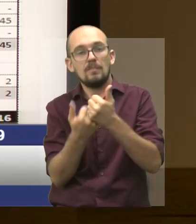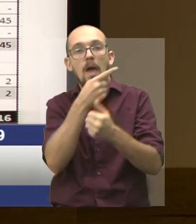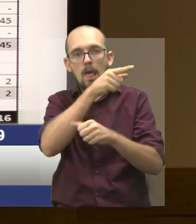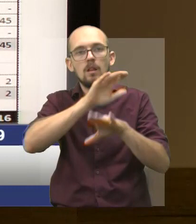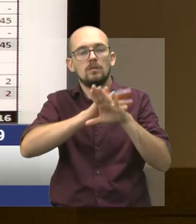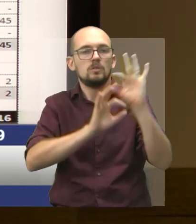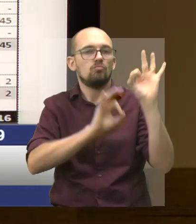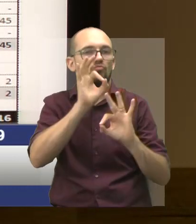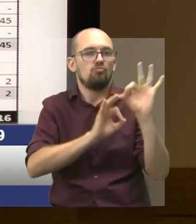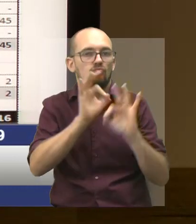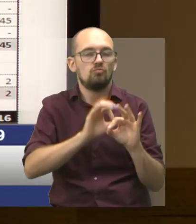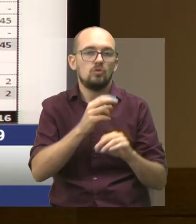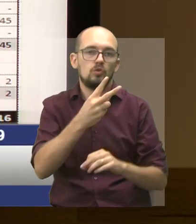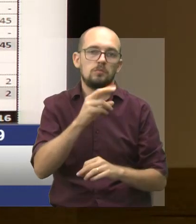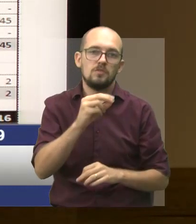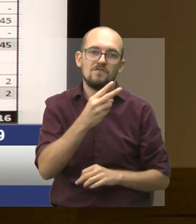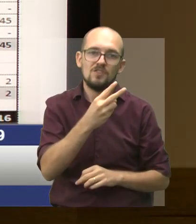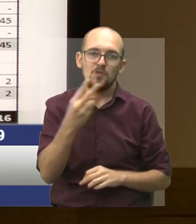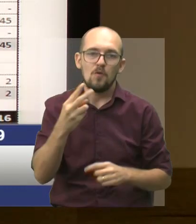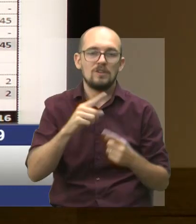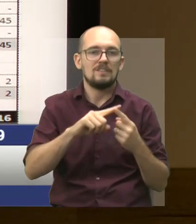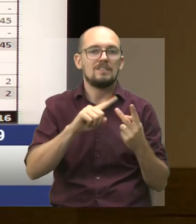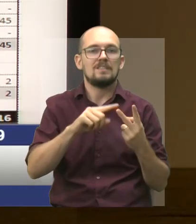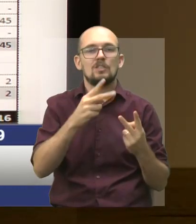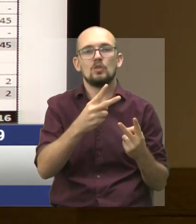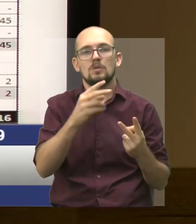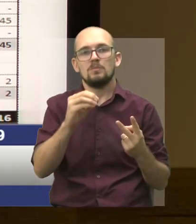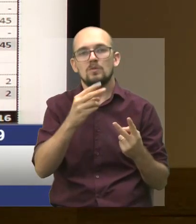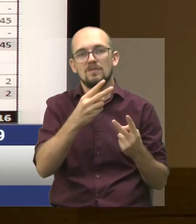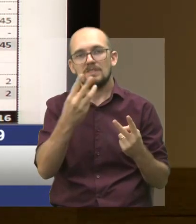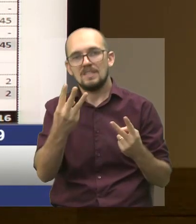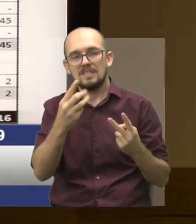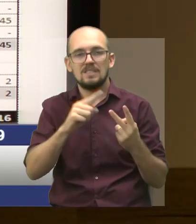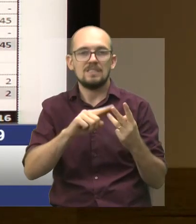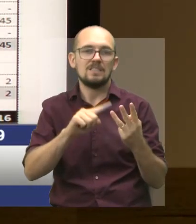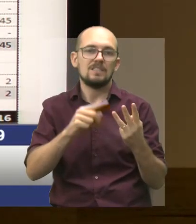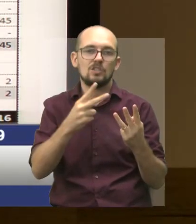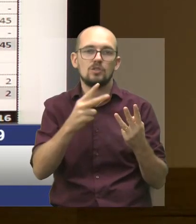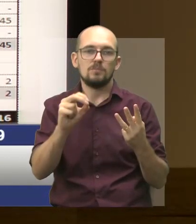2022, 23, 24 e 25.